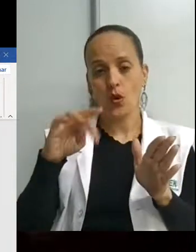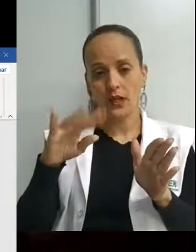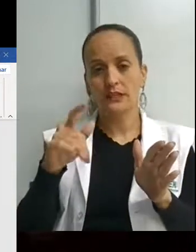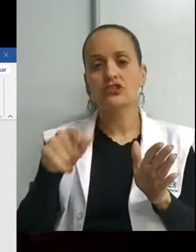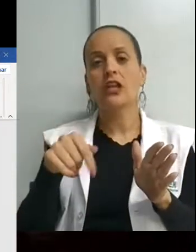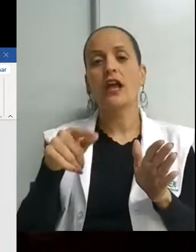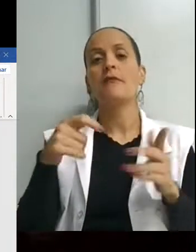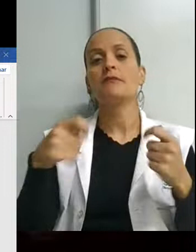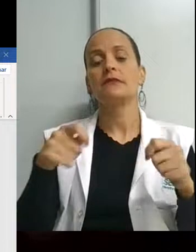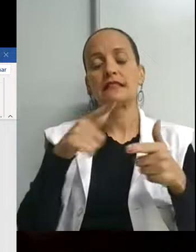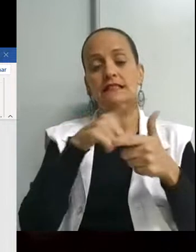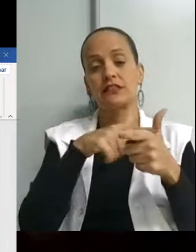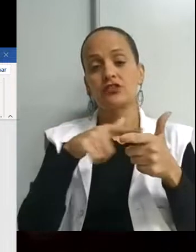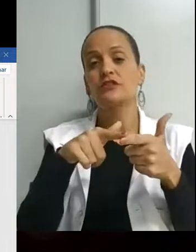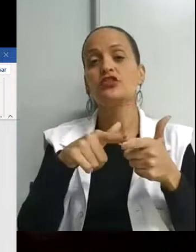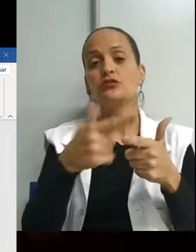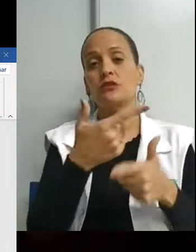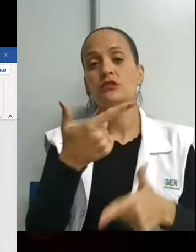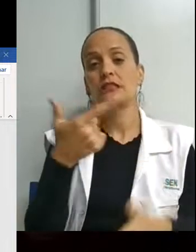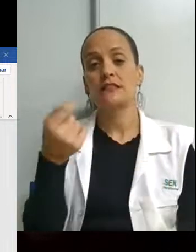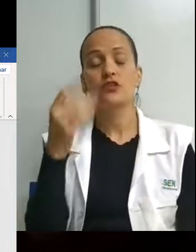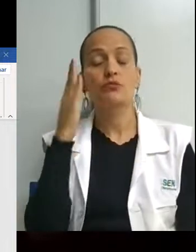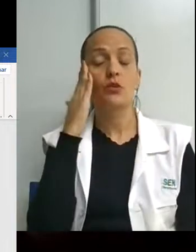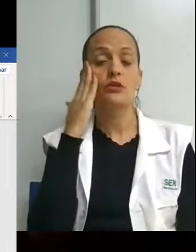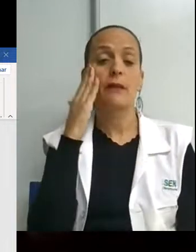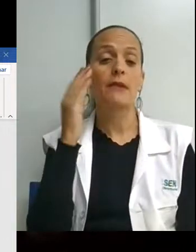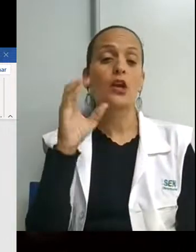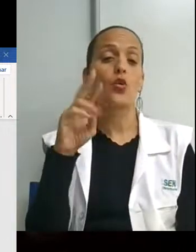por 220, para mim saber quanto que é a corrente.